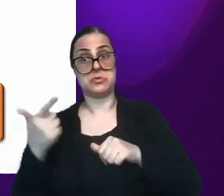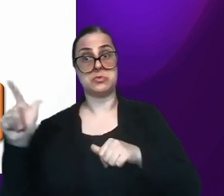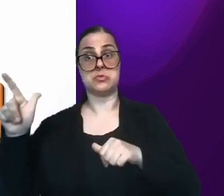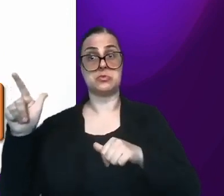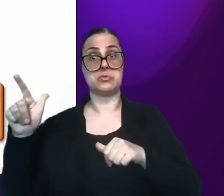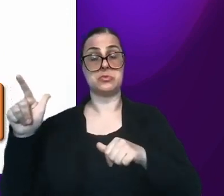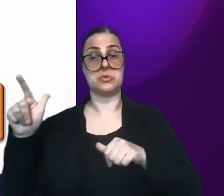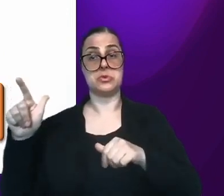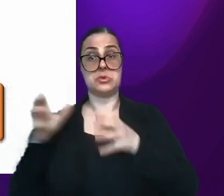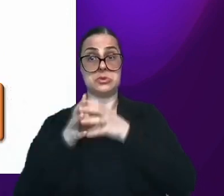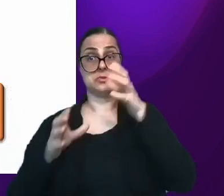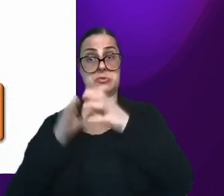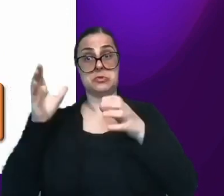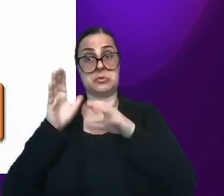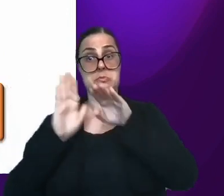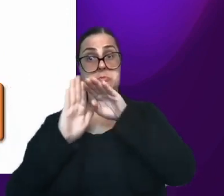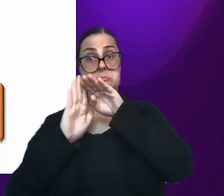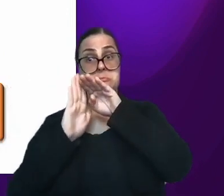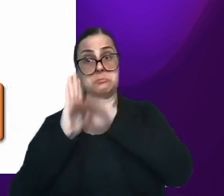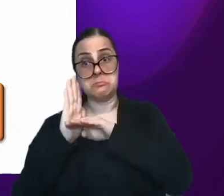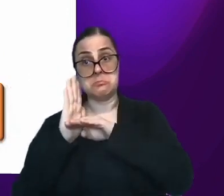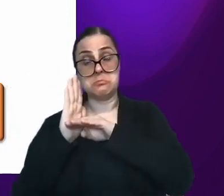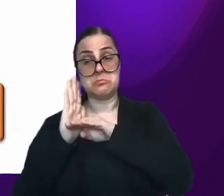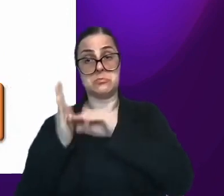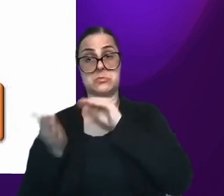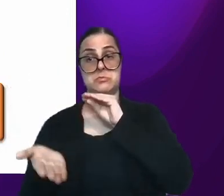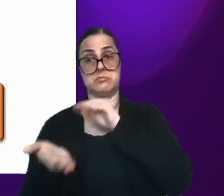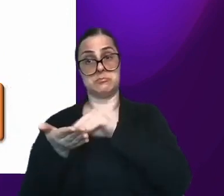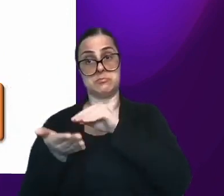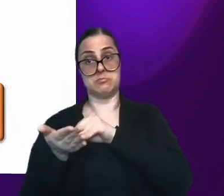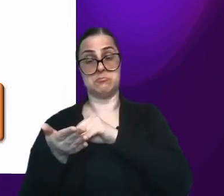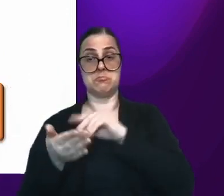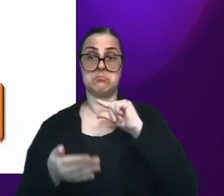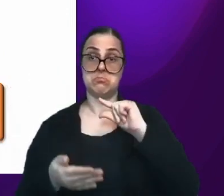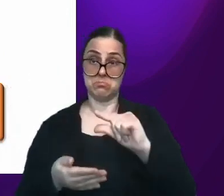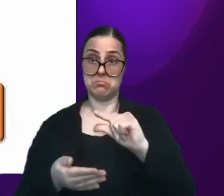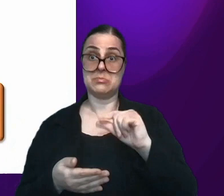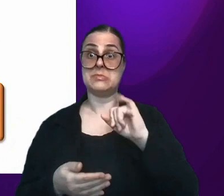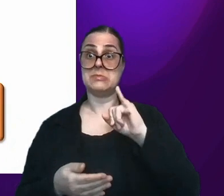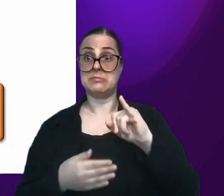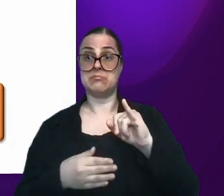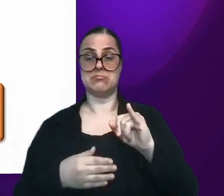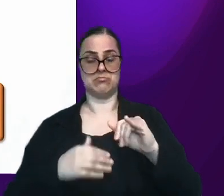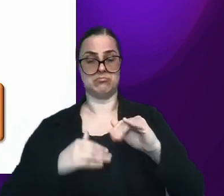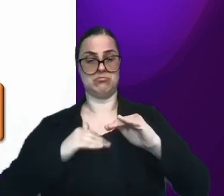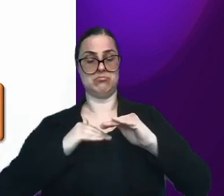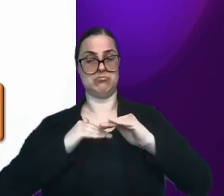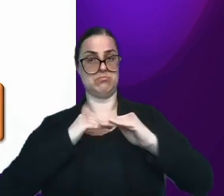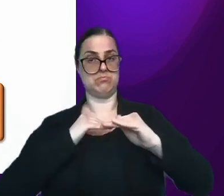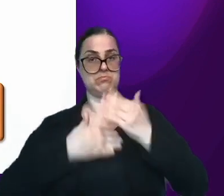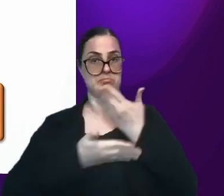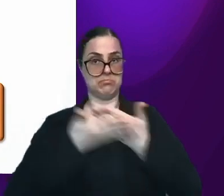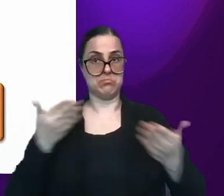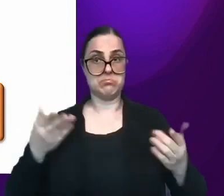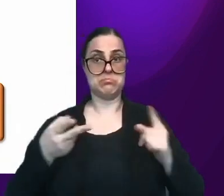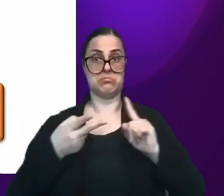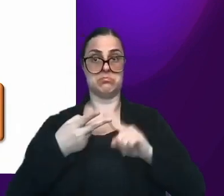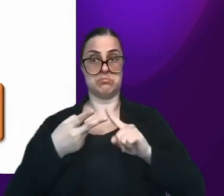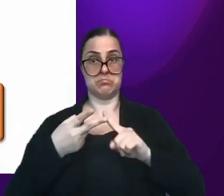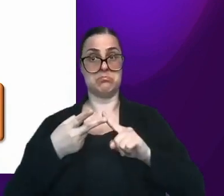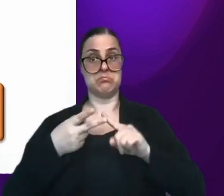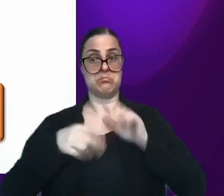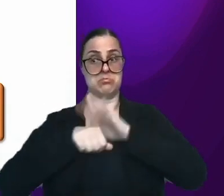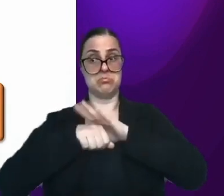E a gente sabe que nos pacientes sépticos, em que a perda de integridade, comorbidades e hipoalbuminemia é frequente